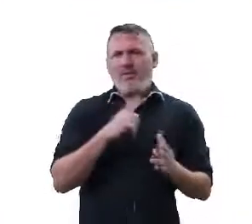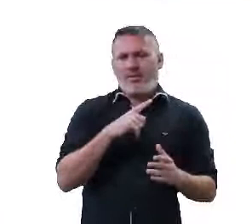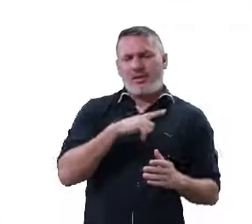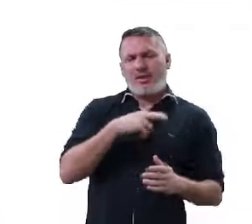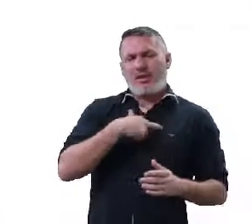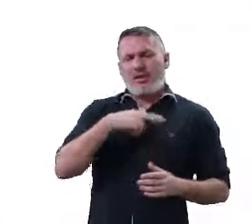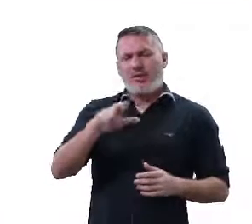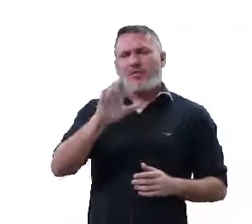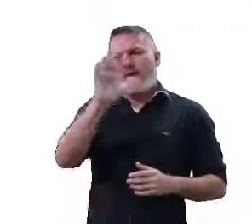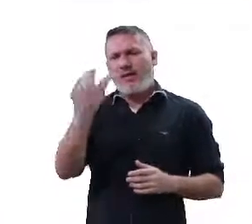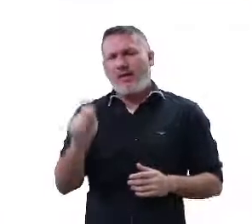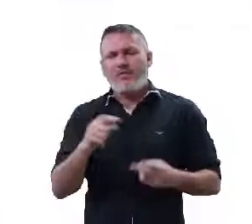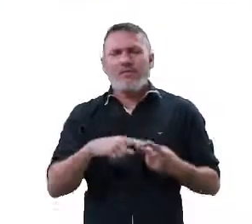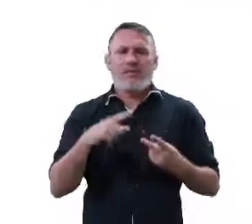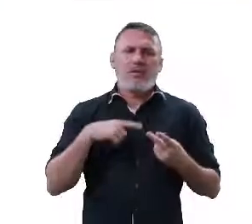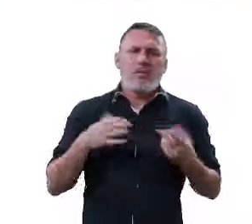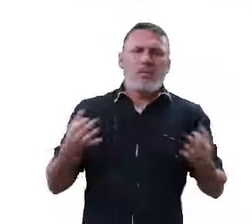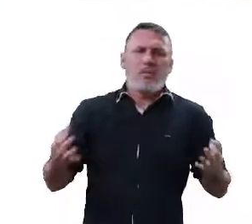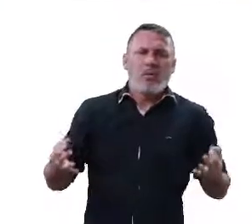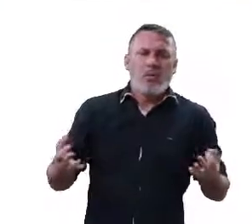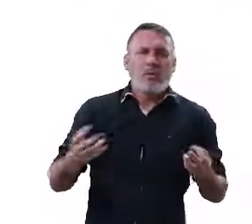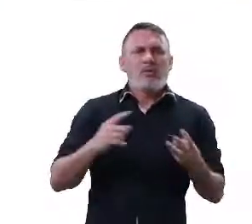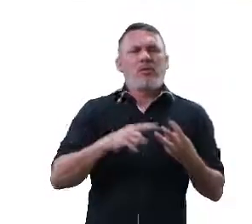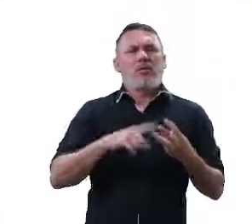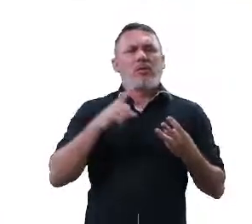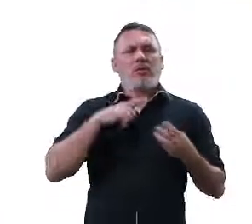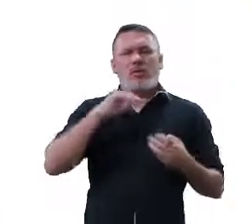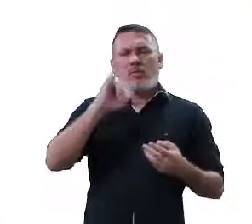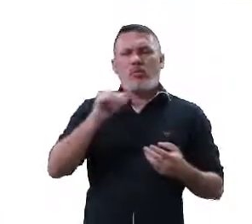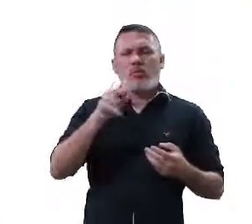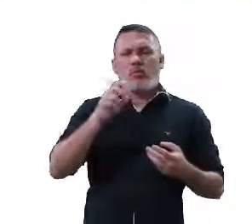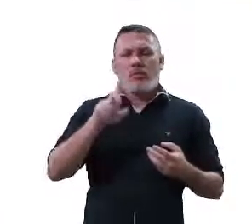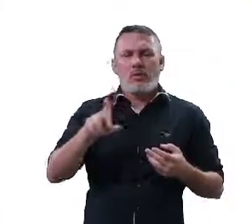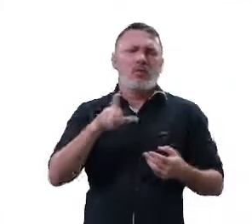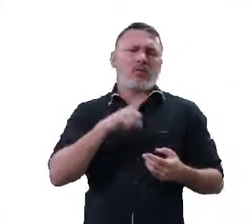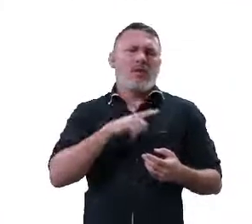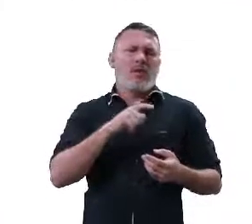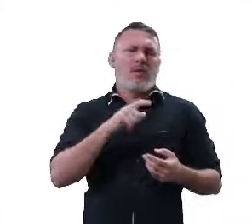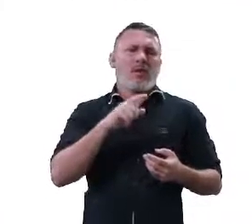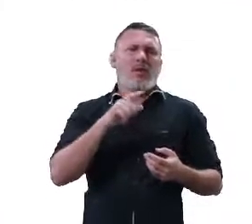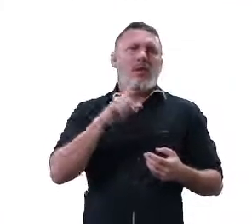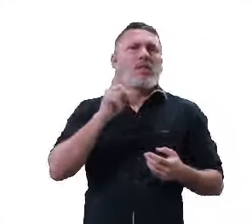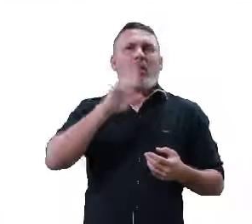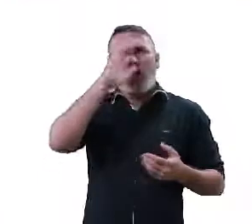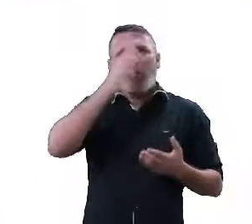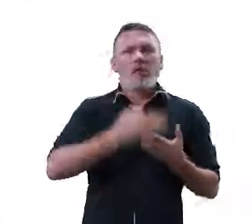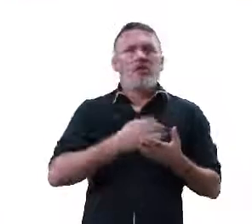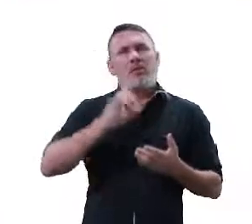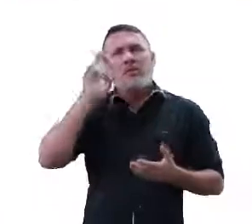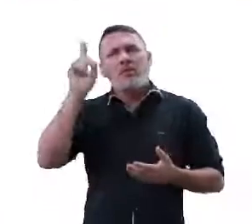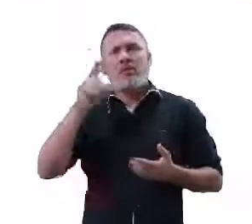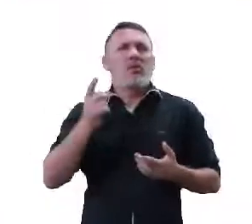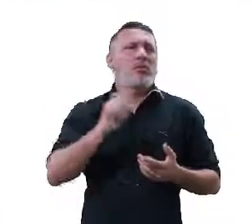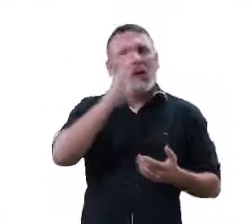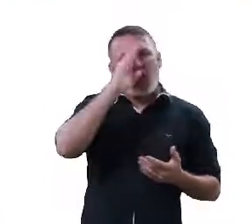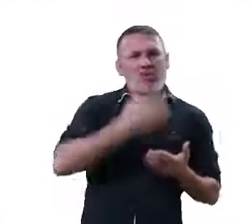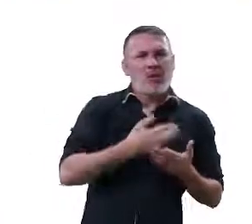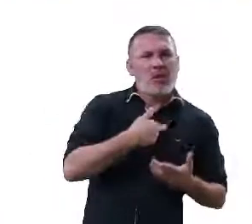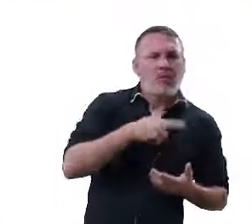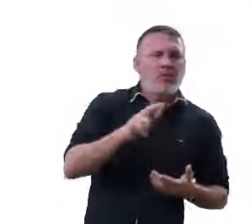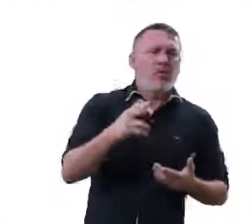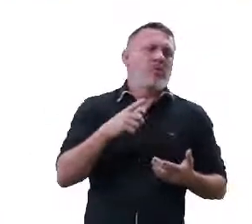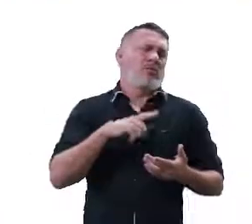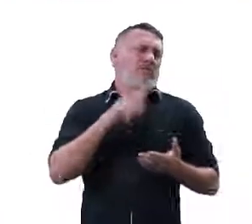matriz africana, temos budistas, temos judeus, temos muçulmanos, temos ateus. O sujeito que não acredita na religião e nem em Deus, mas a gente